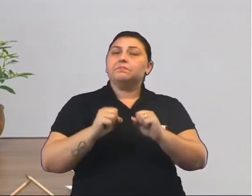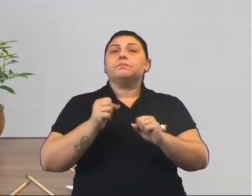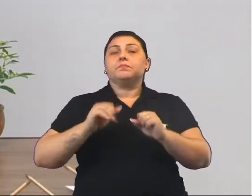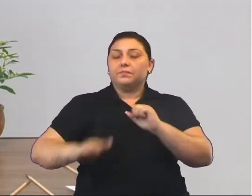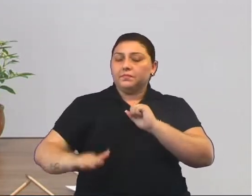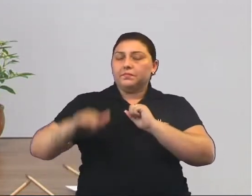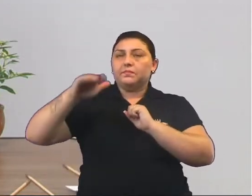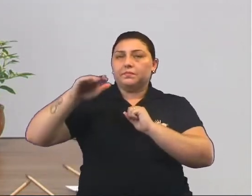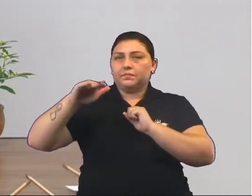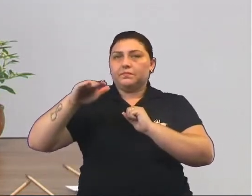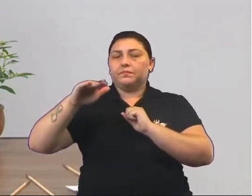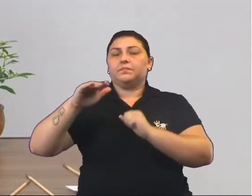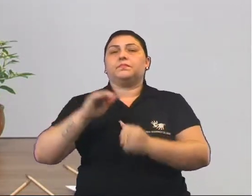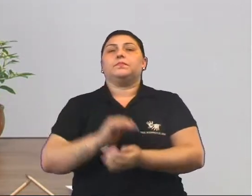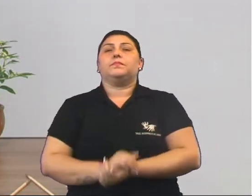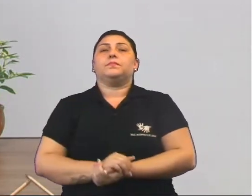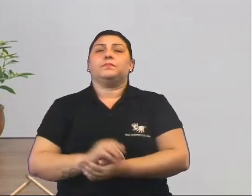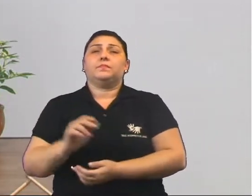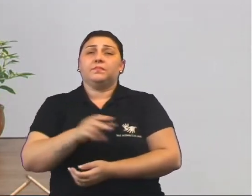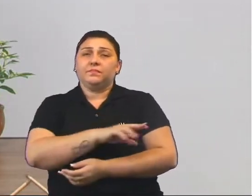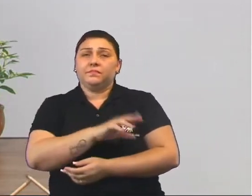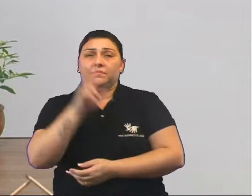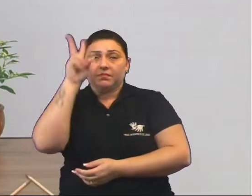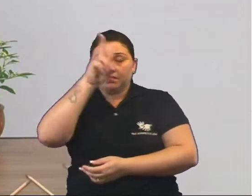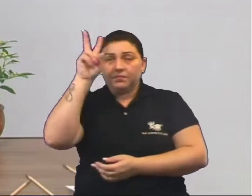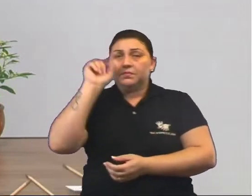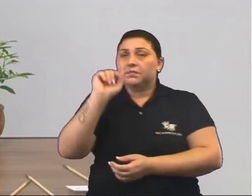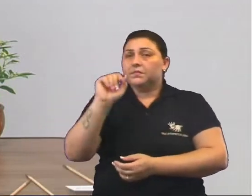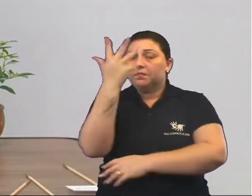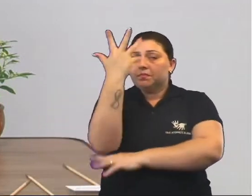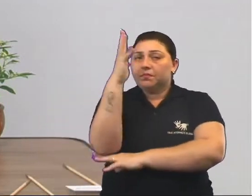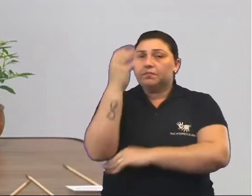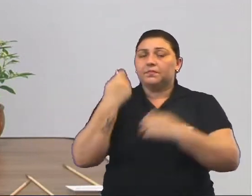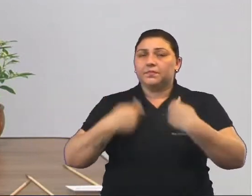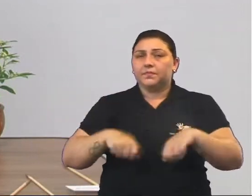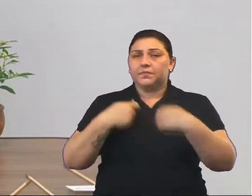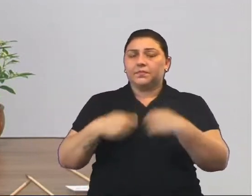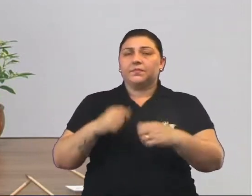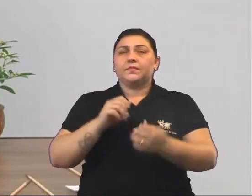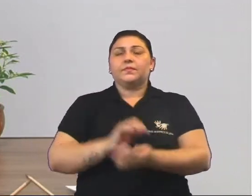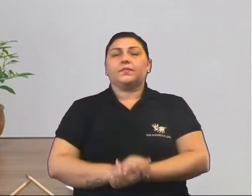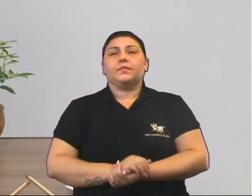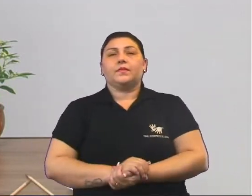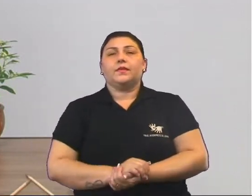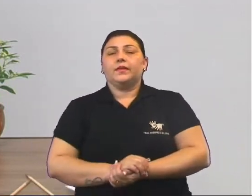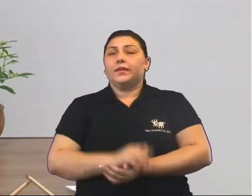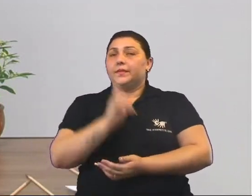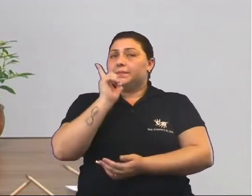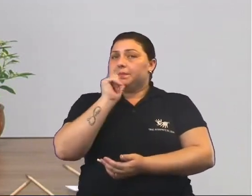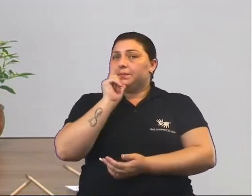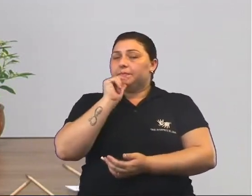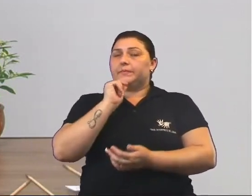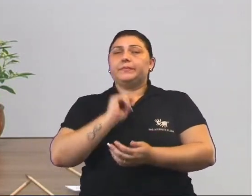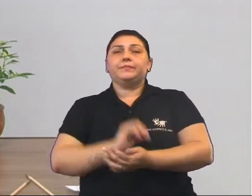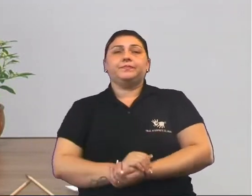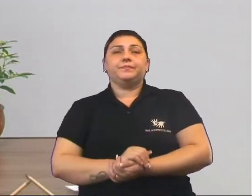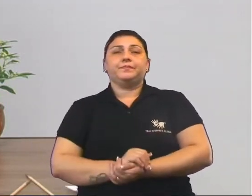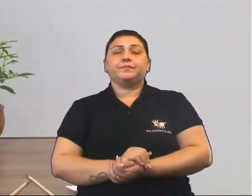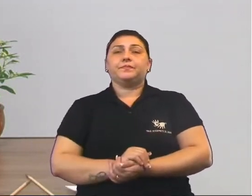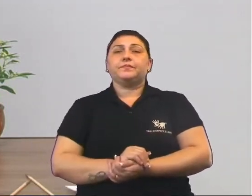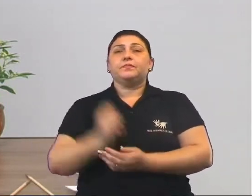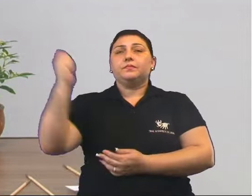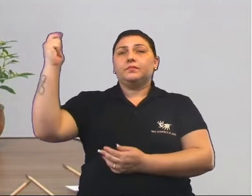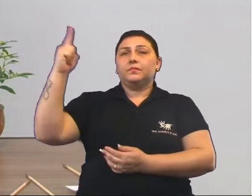possam crescer e se desenvolver. Alguém lembra o que as plantas precisam? Elas precisam de água, de